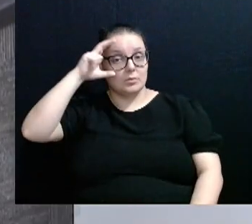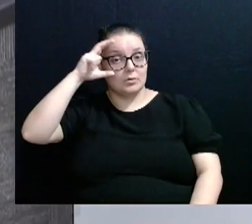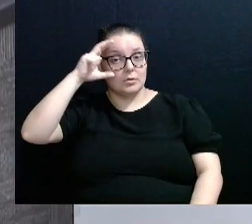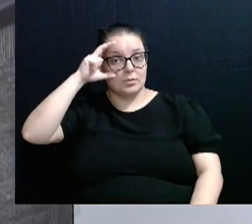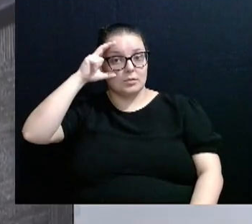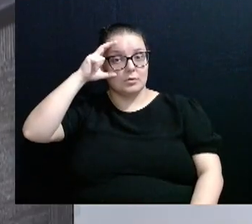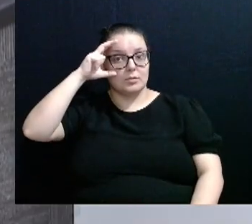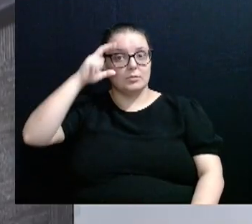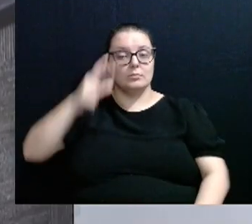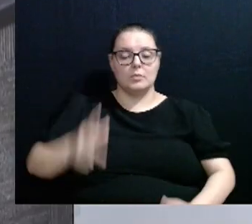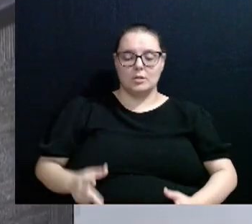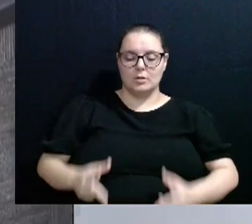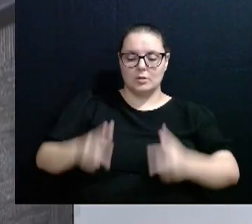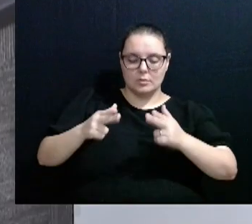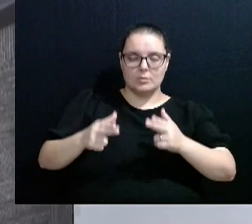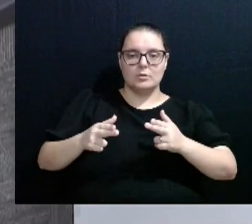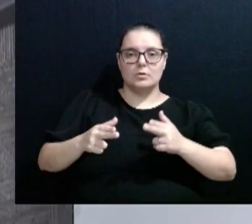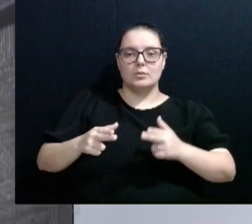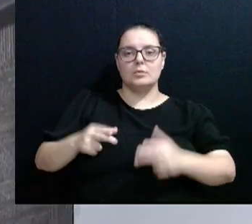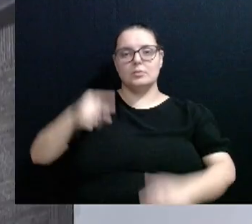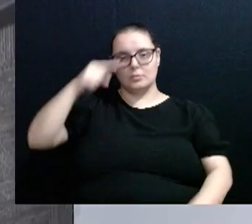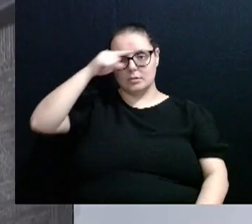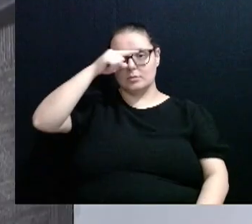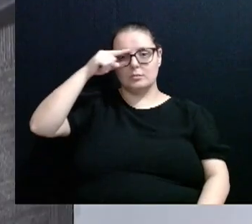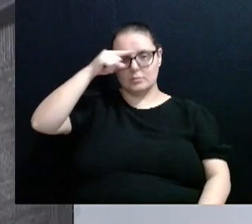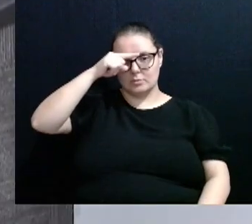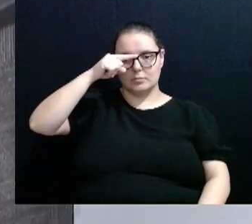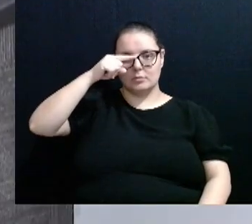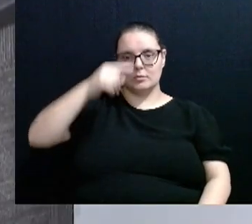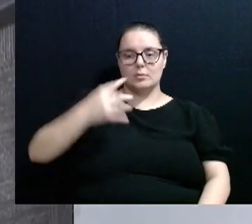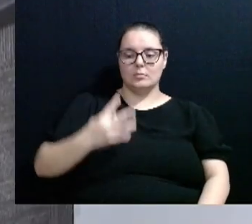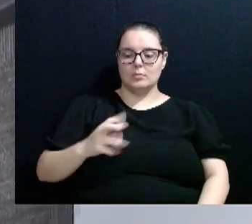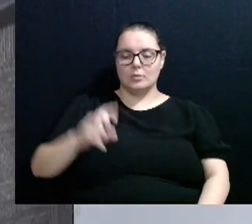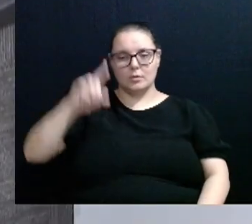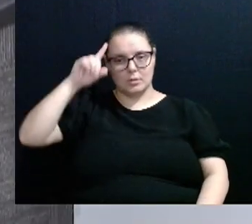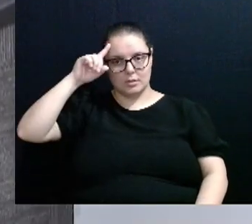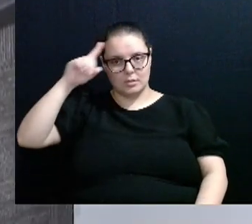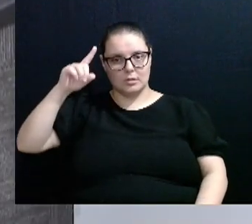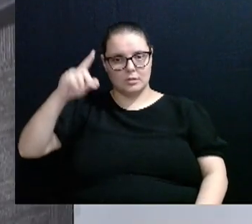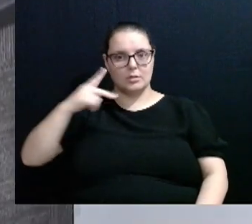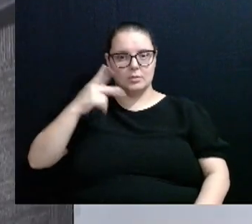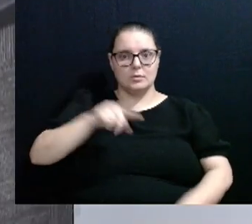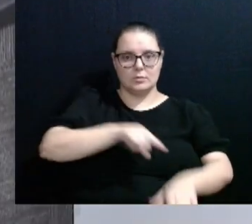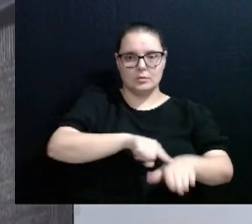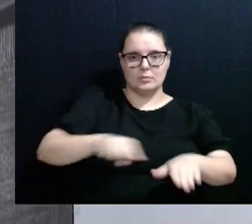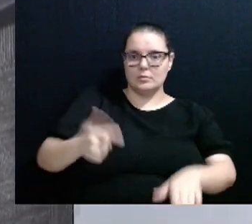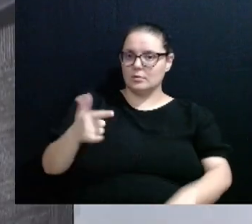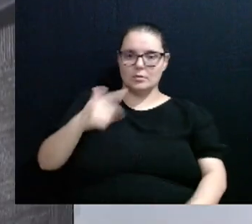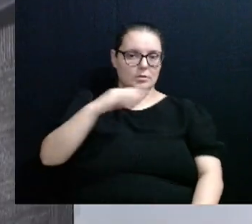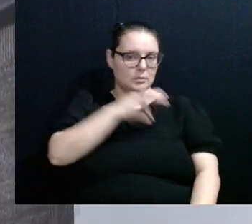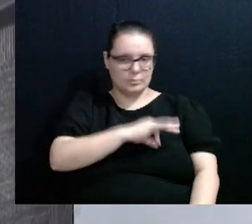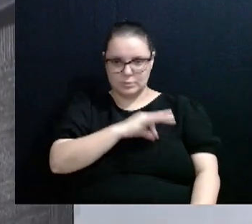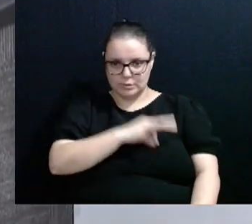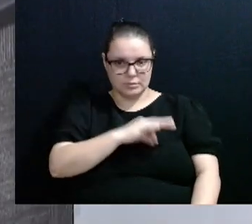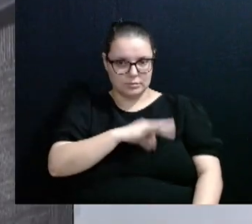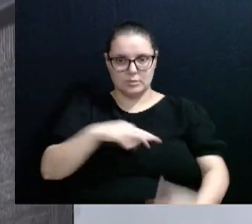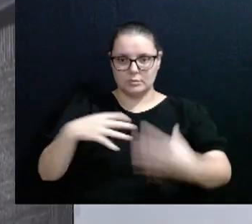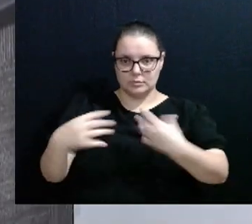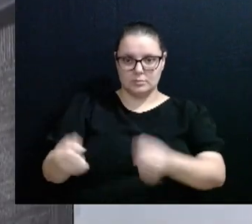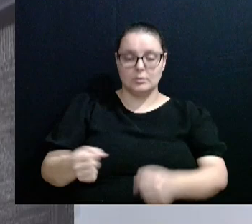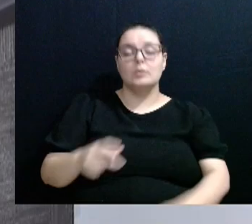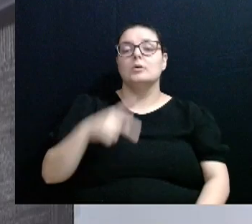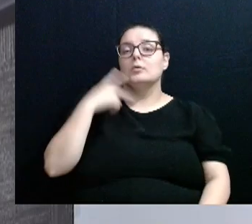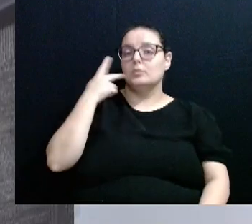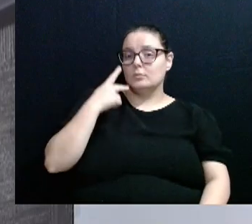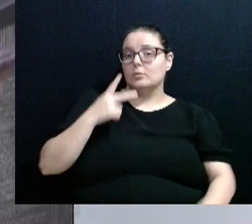suspensão de Otto Alejandro por 45 dias sem vencimentos. Tanto o vereador quanto o